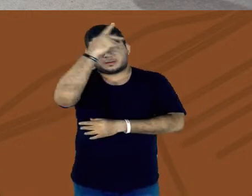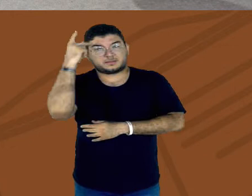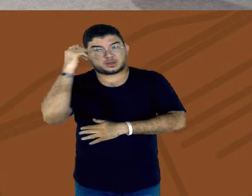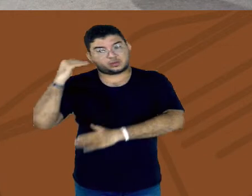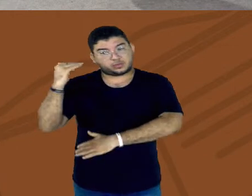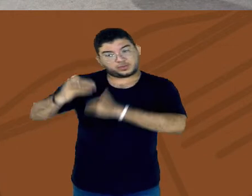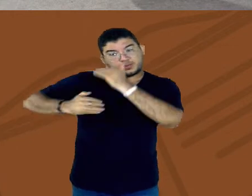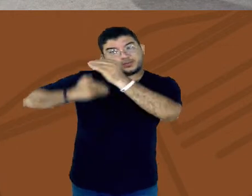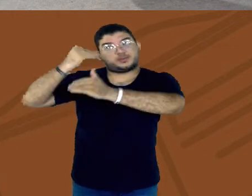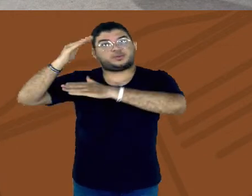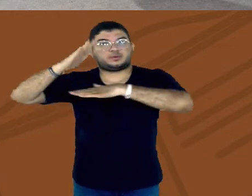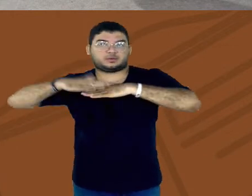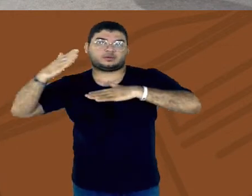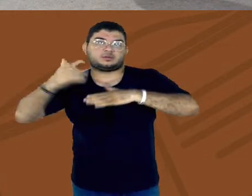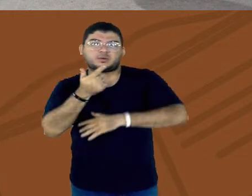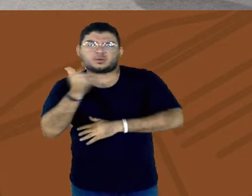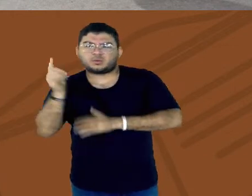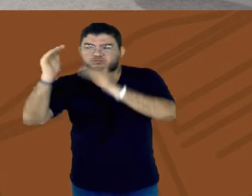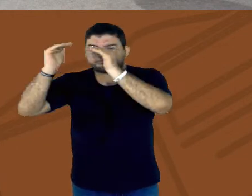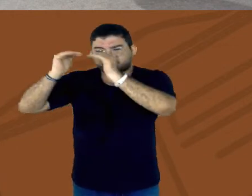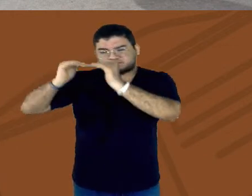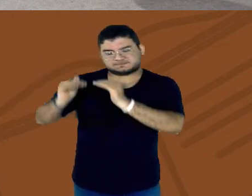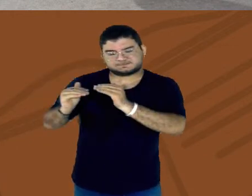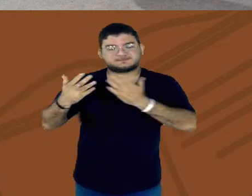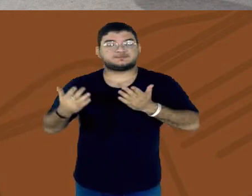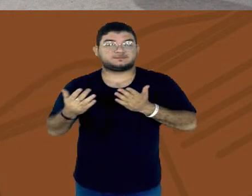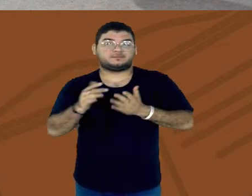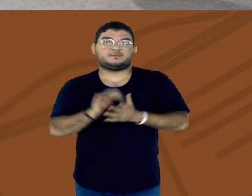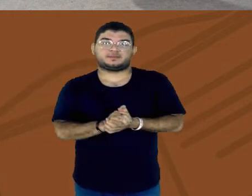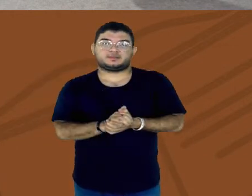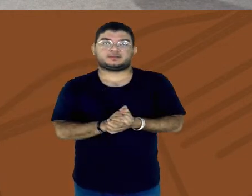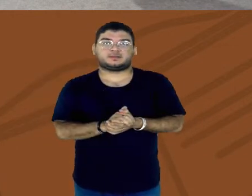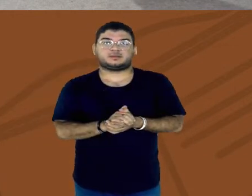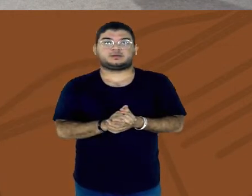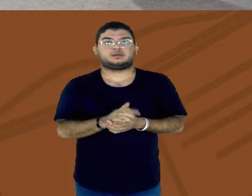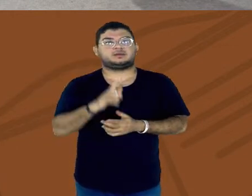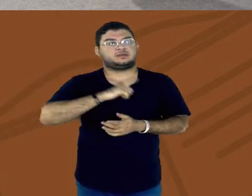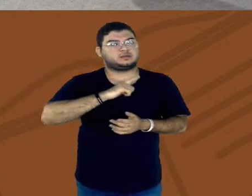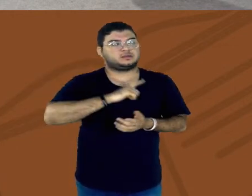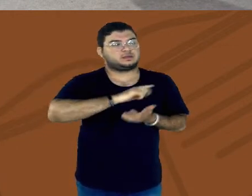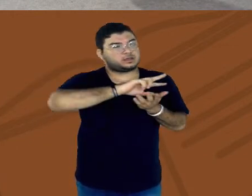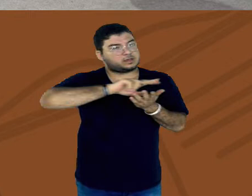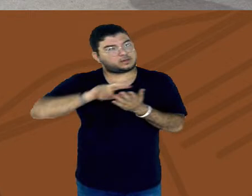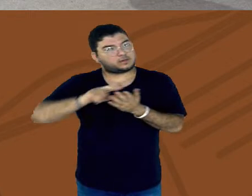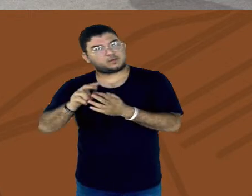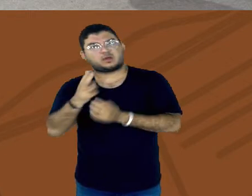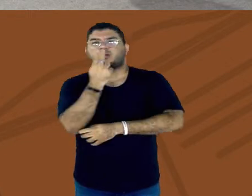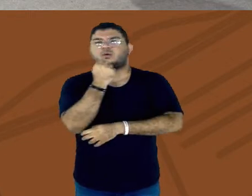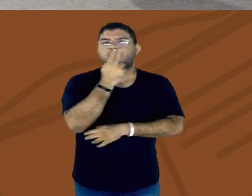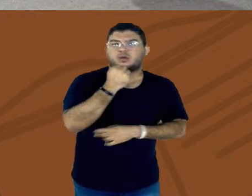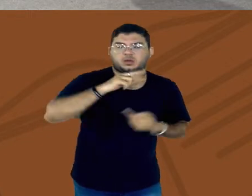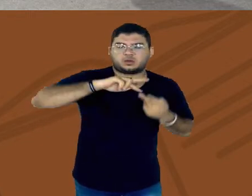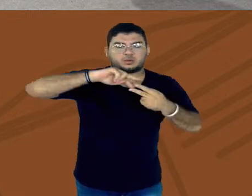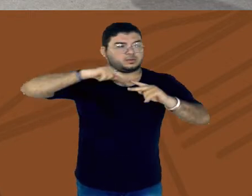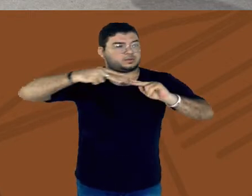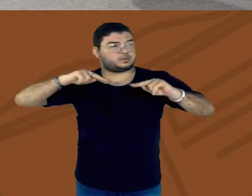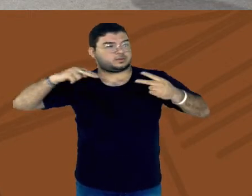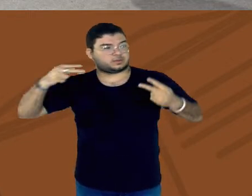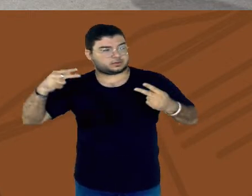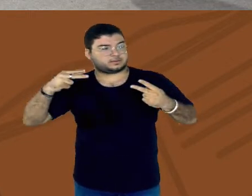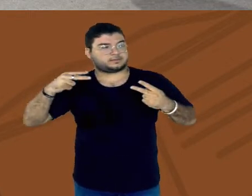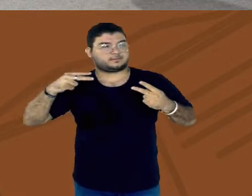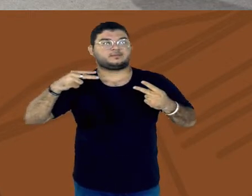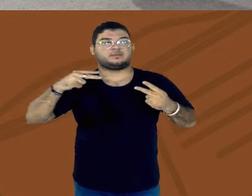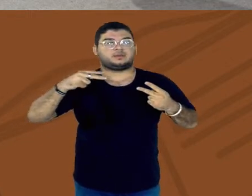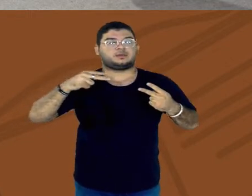demais, outras crescem de menos. Isso tem a ver, além de outros fatores, nutrição, genética, tem a